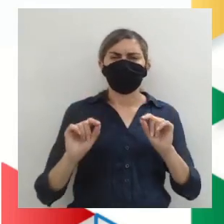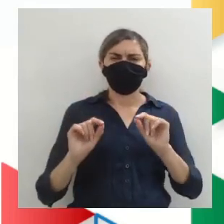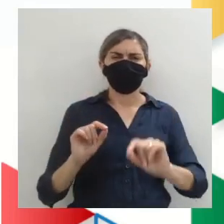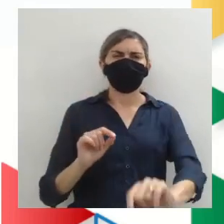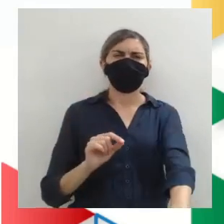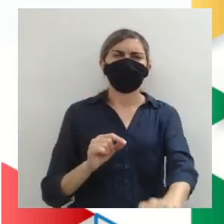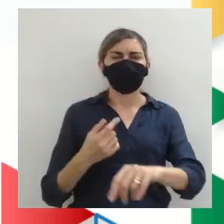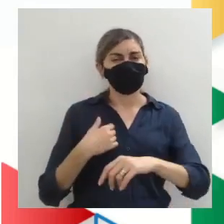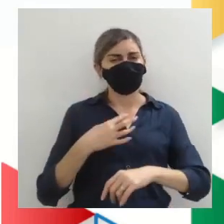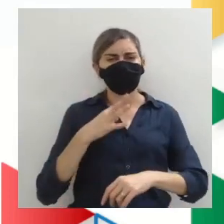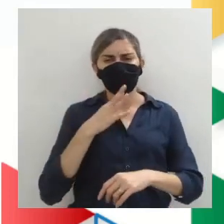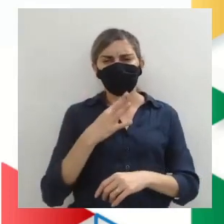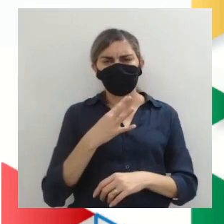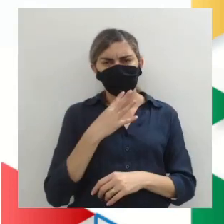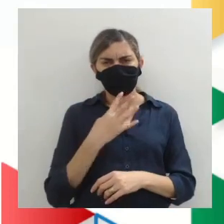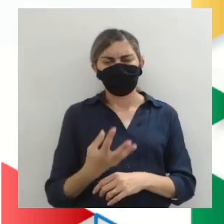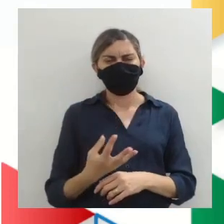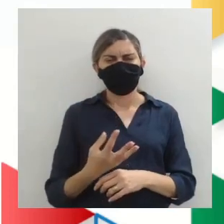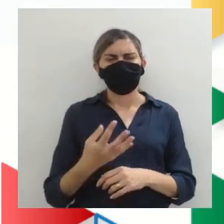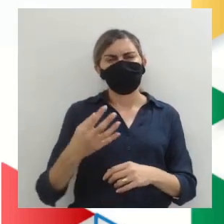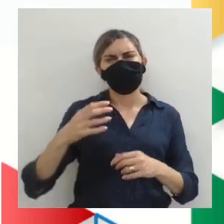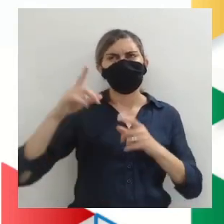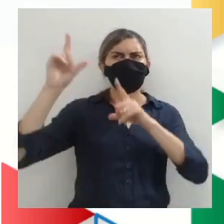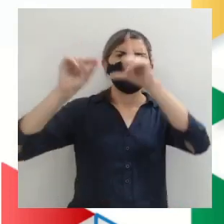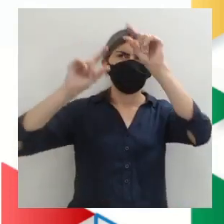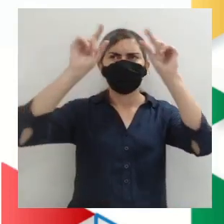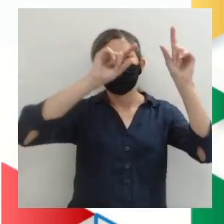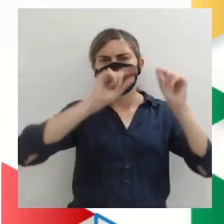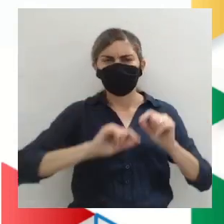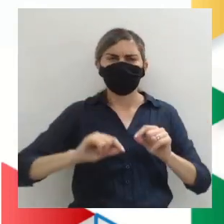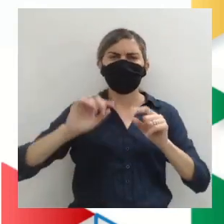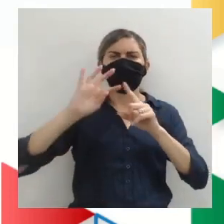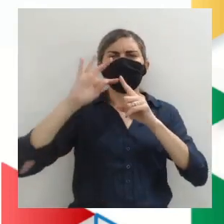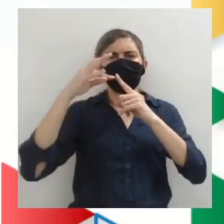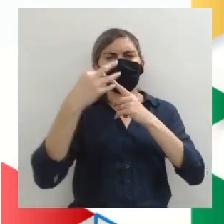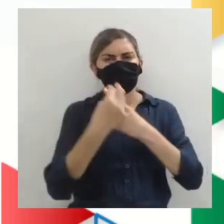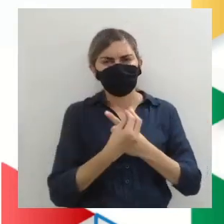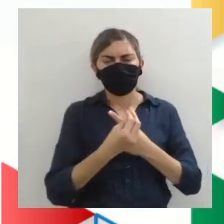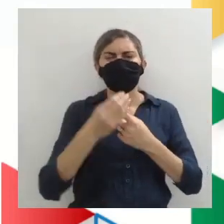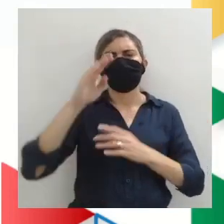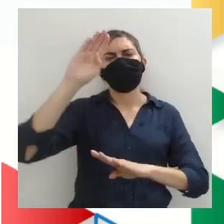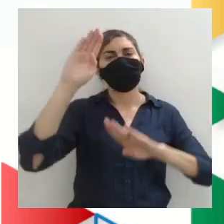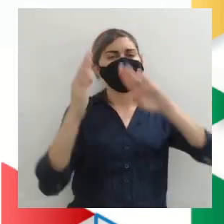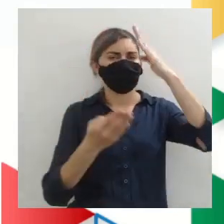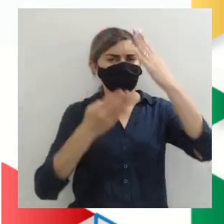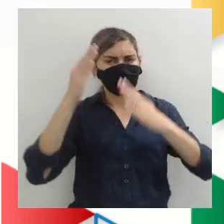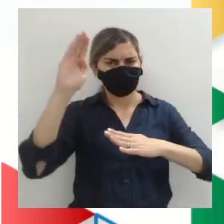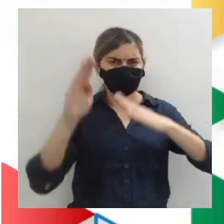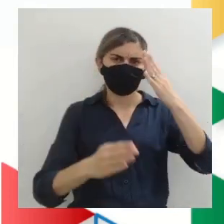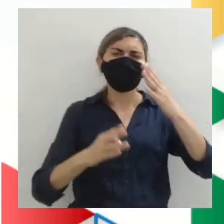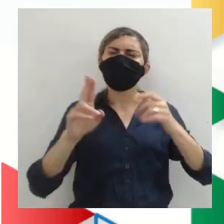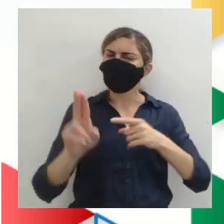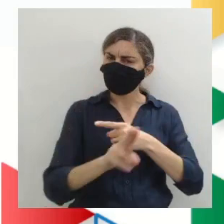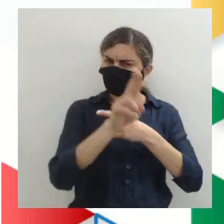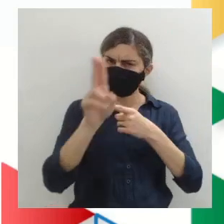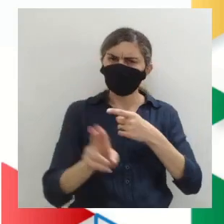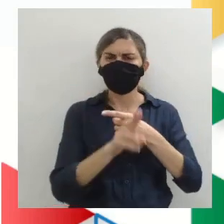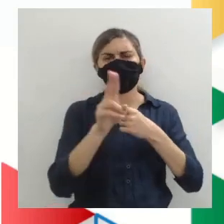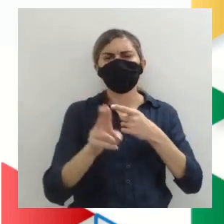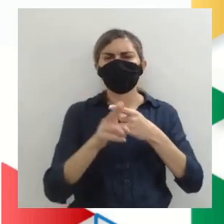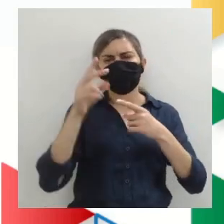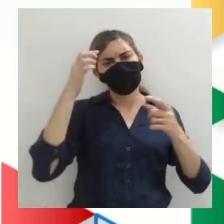Vejam só, os conhecimentos da astronomia, da física e biologia são utilizados